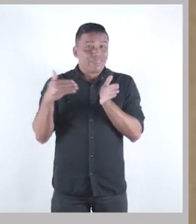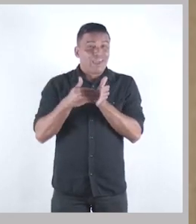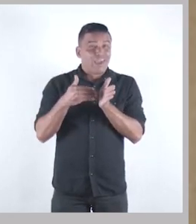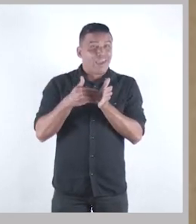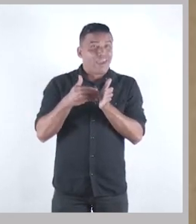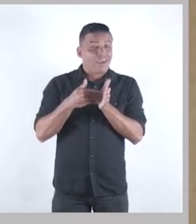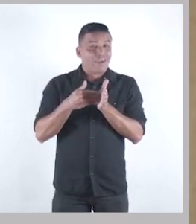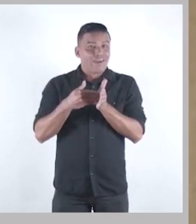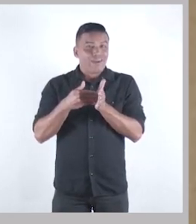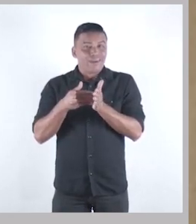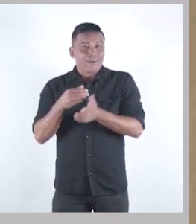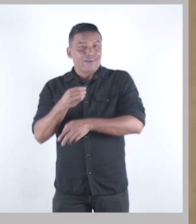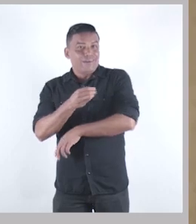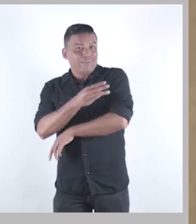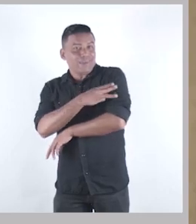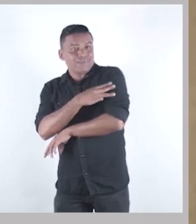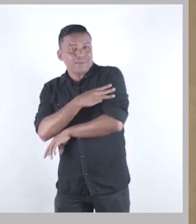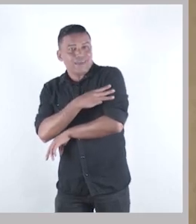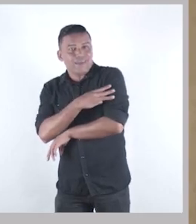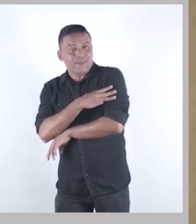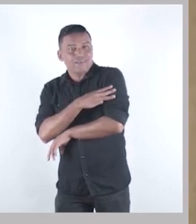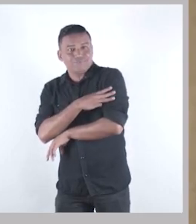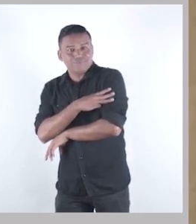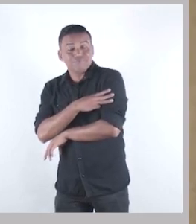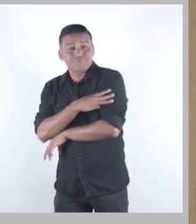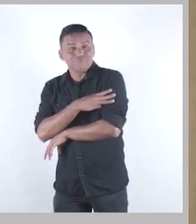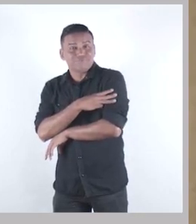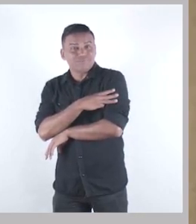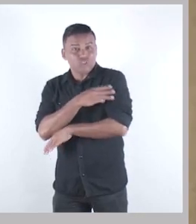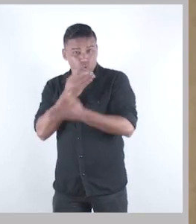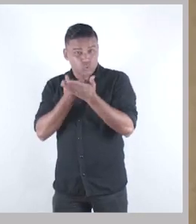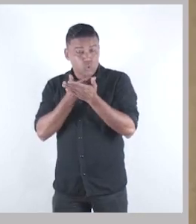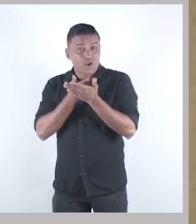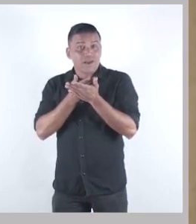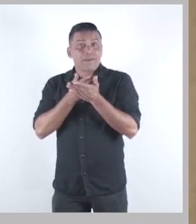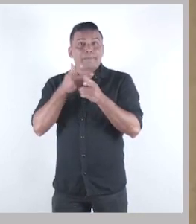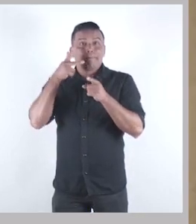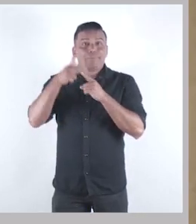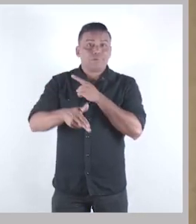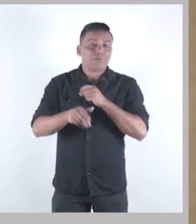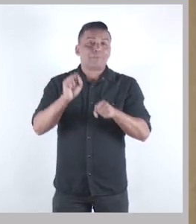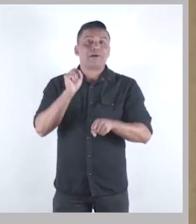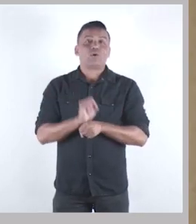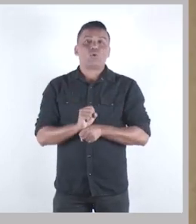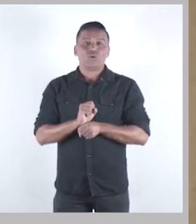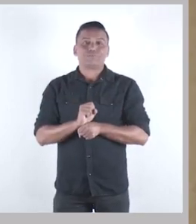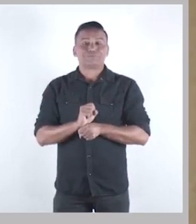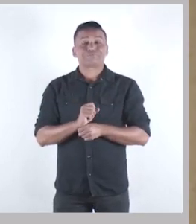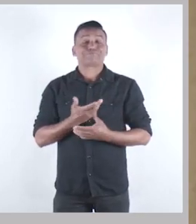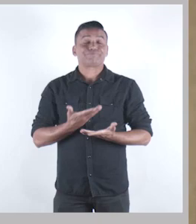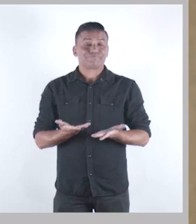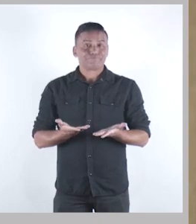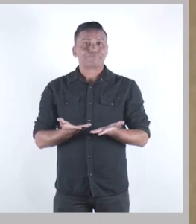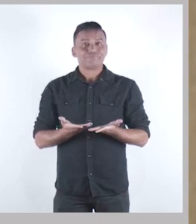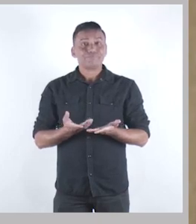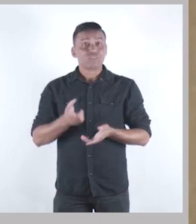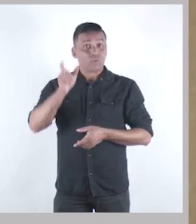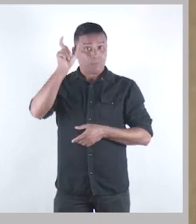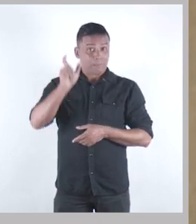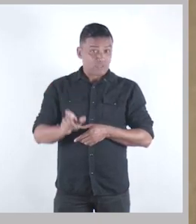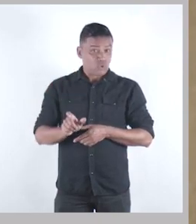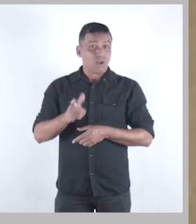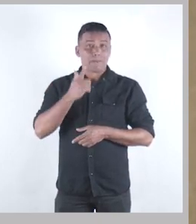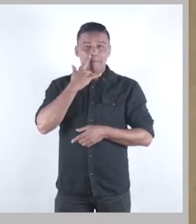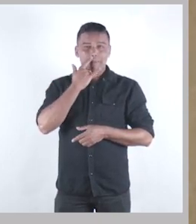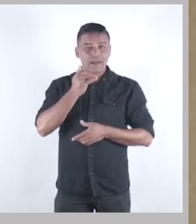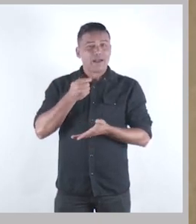a terceira série da primária, tendo interrompido por vários fatores. Ainda assim, era a pessoa que mais